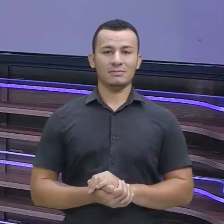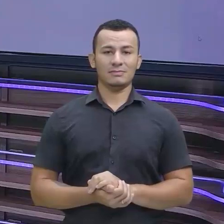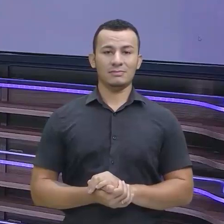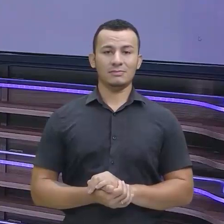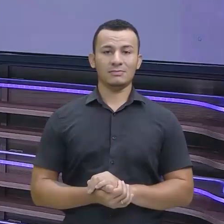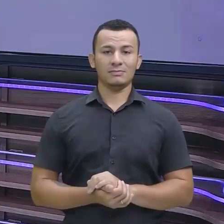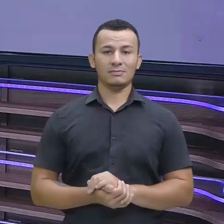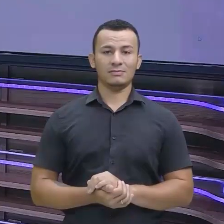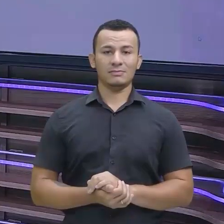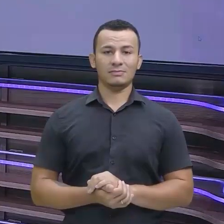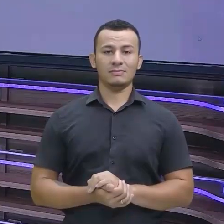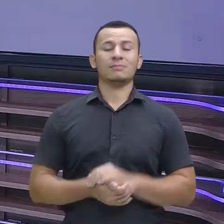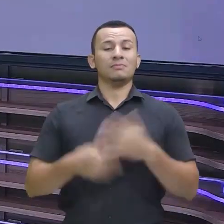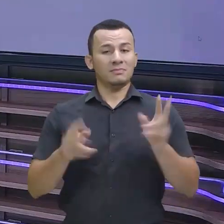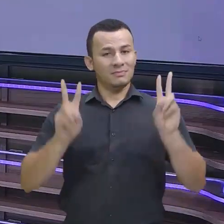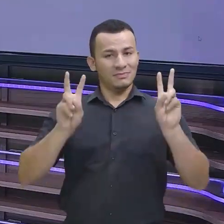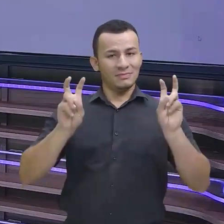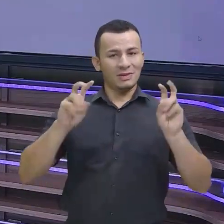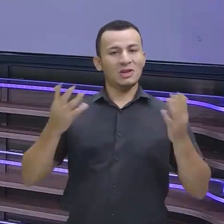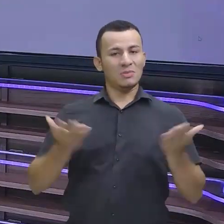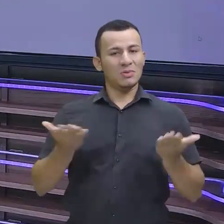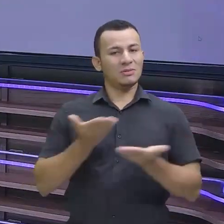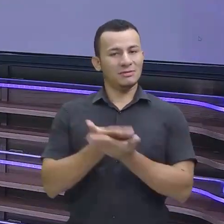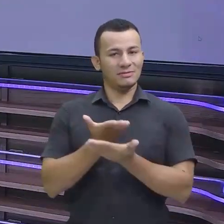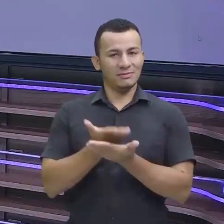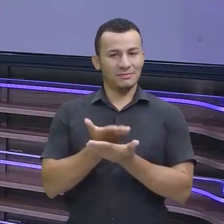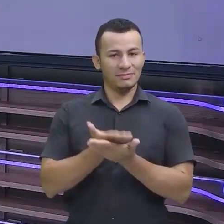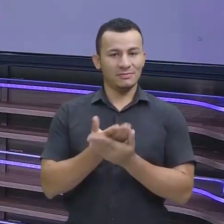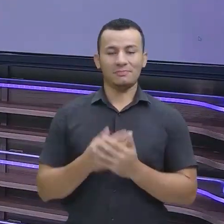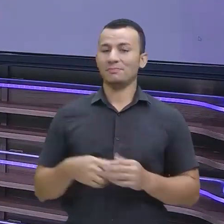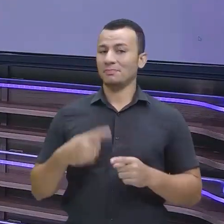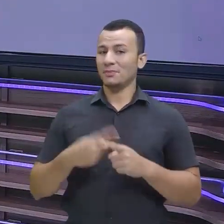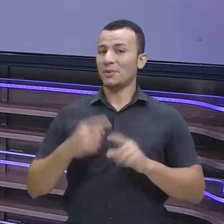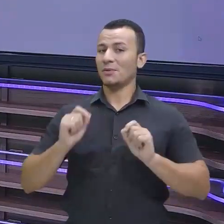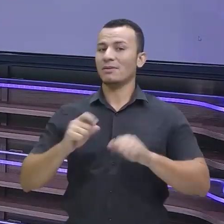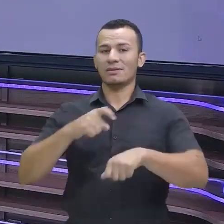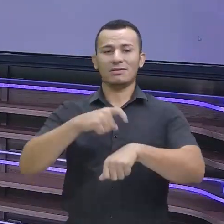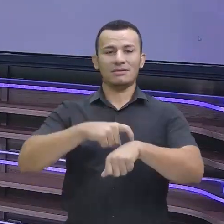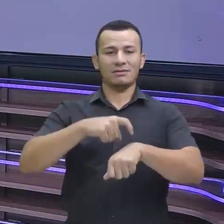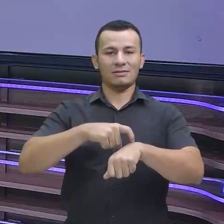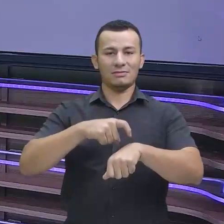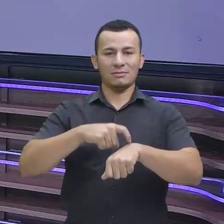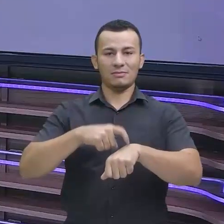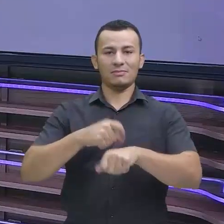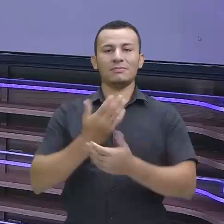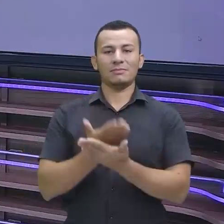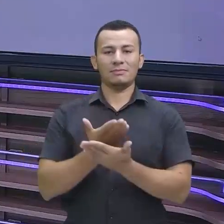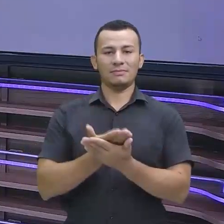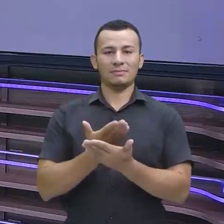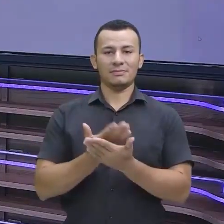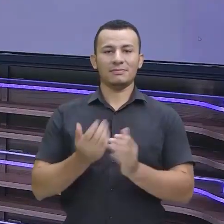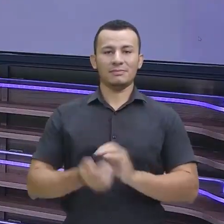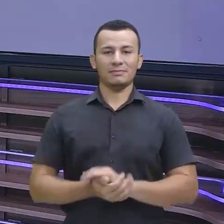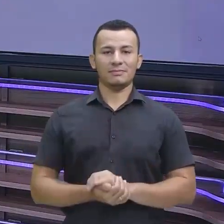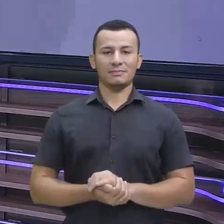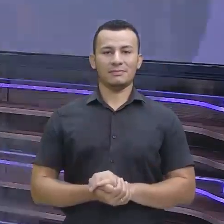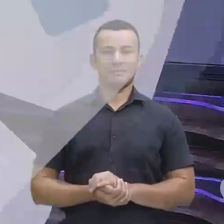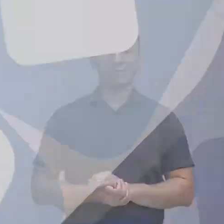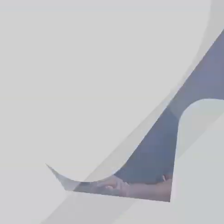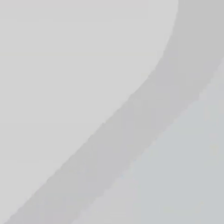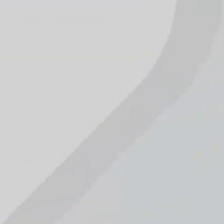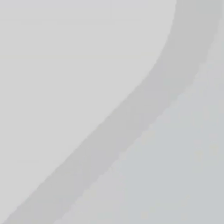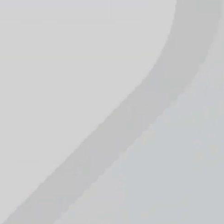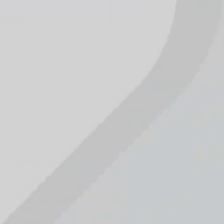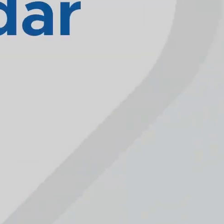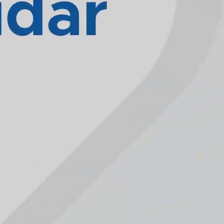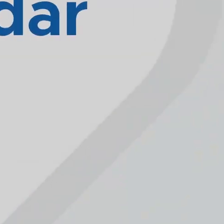Essa é a nossa aula de hoje, porque agora está na hora de quê? Hora de estudar!